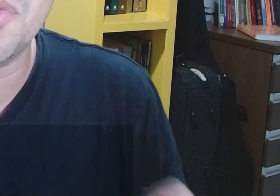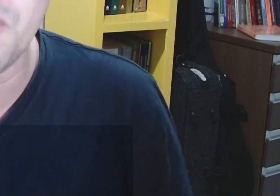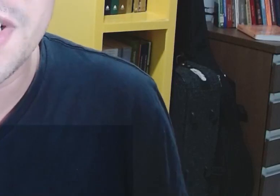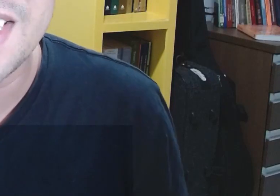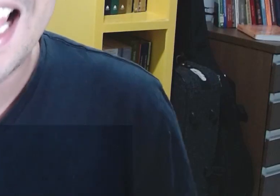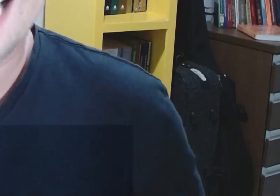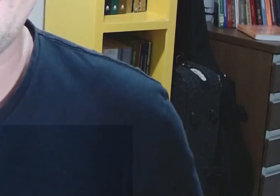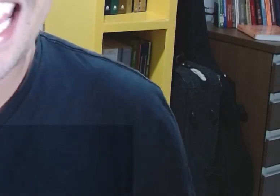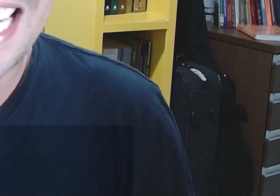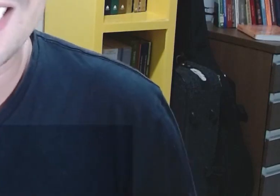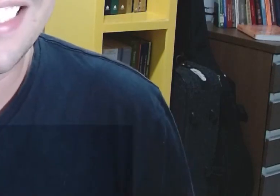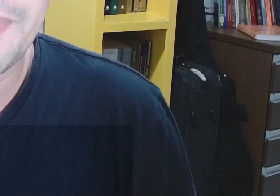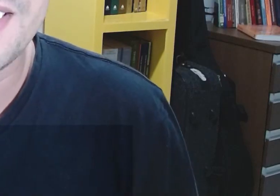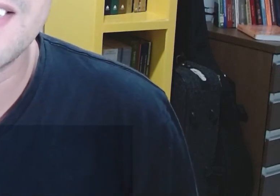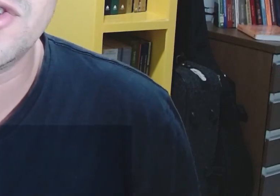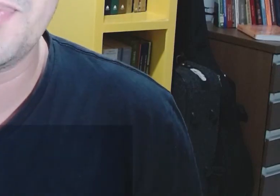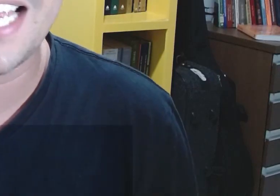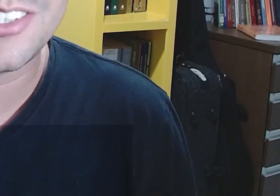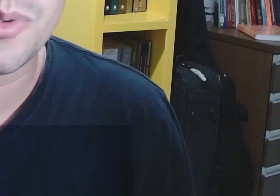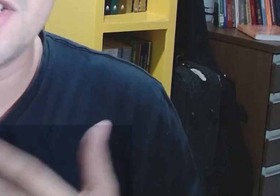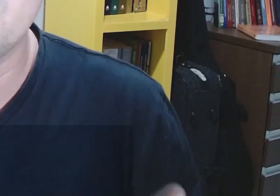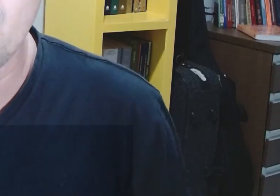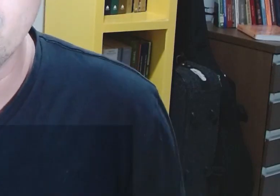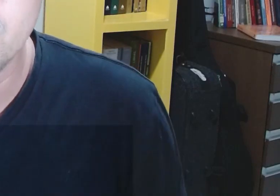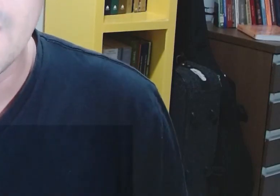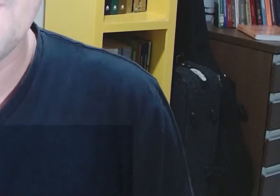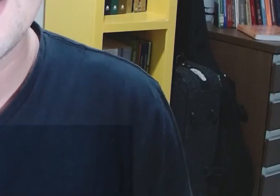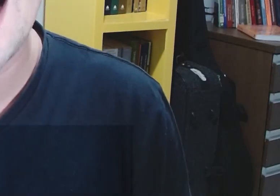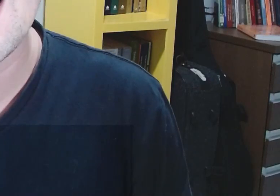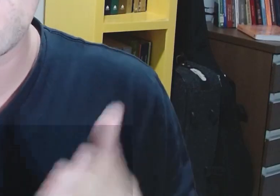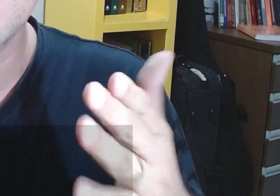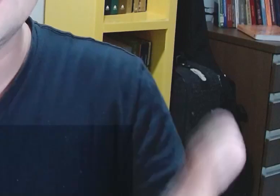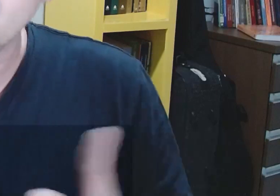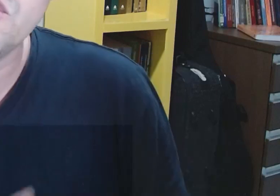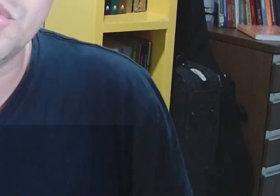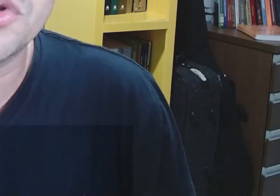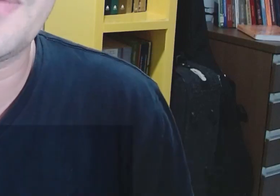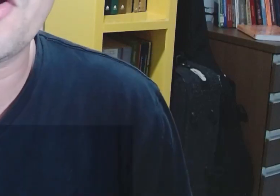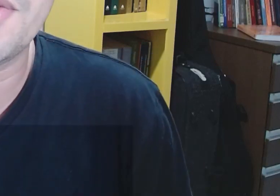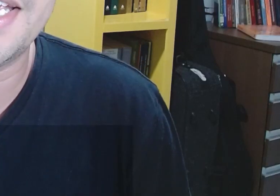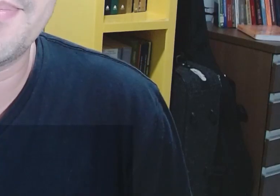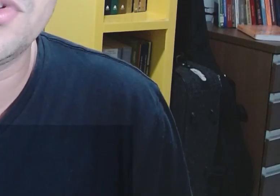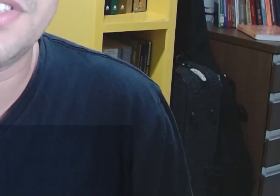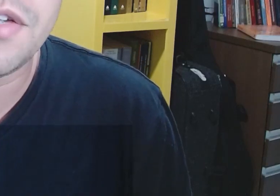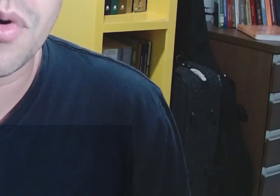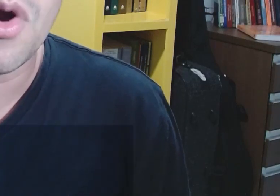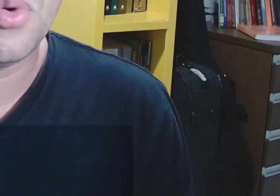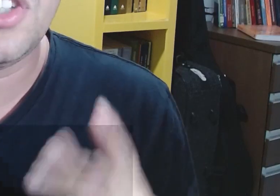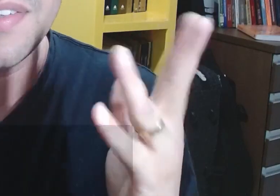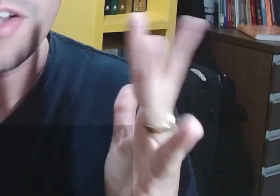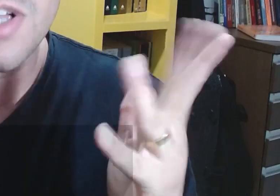seus louvores, as técnicas de interpretação de pregações, cultos, para estar alcançando os surdos da melhor maneira